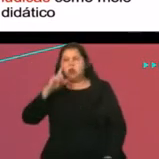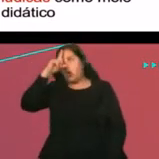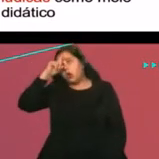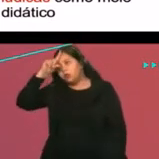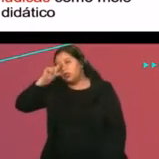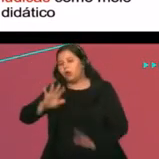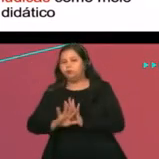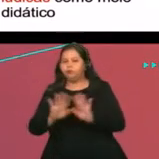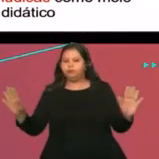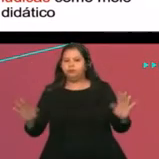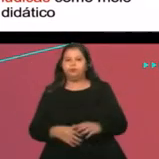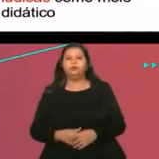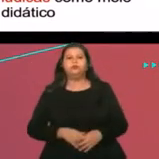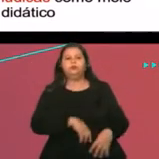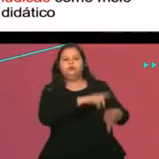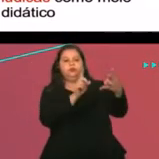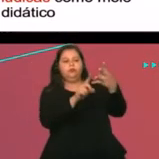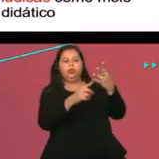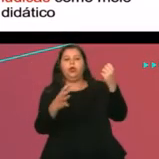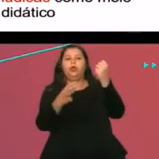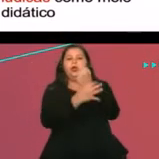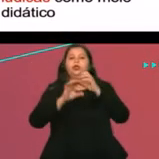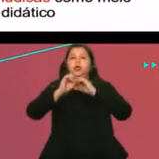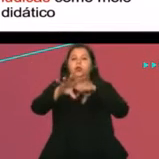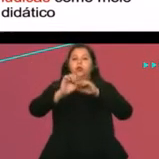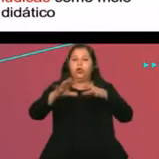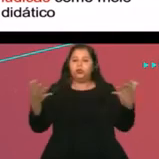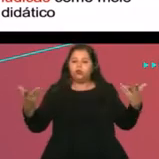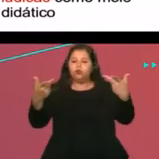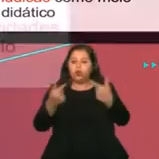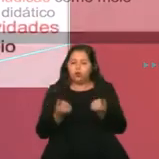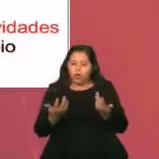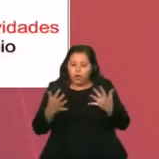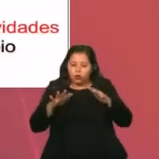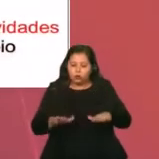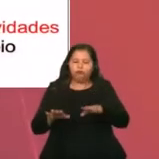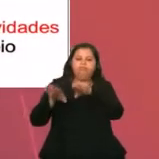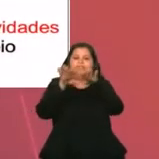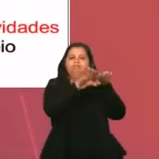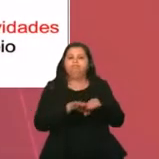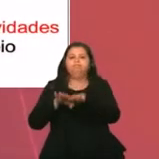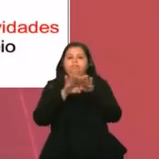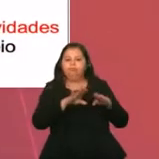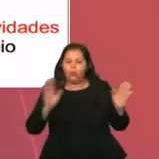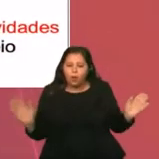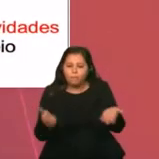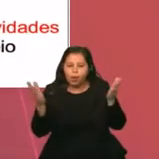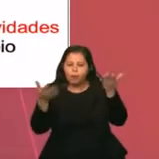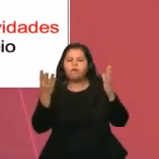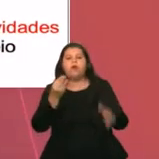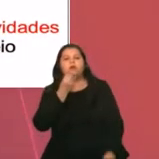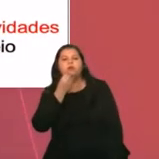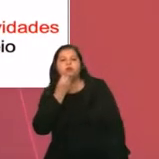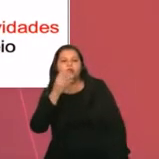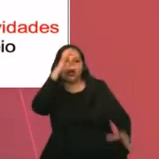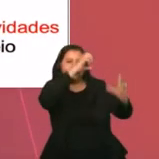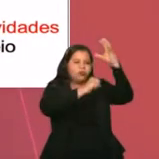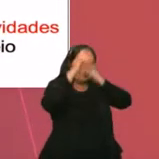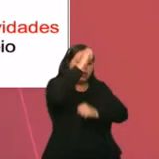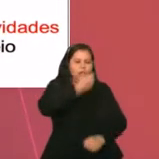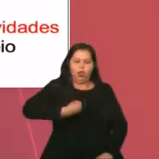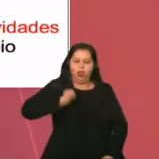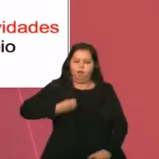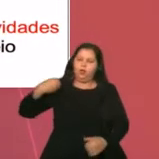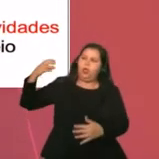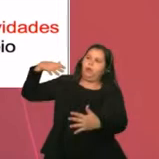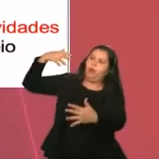o quarto garantir uma educação de qualidade inclusiva e equitativa e promover a oportunidade de aprendizagem ao longo de toda